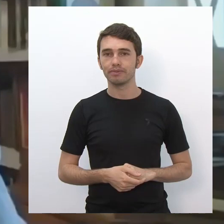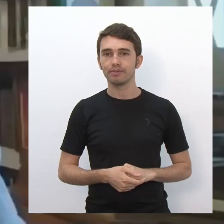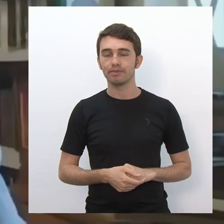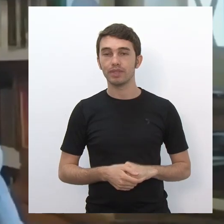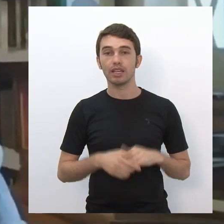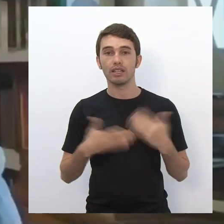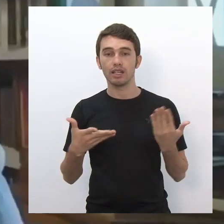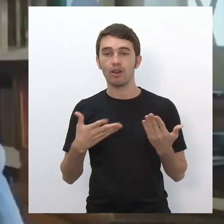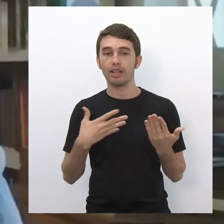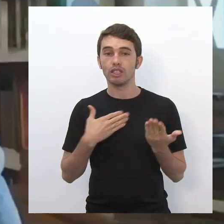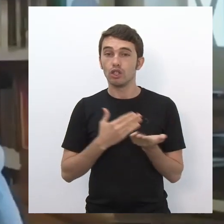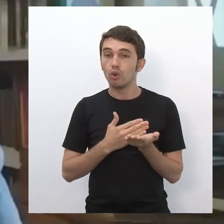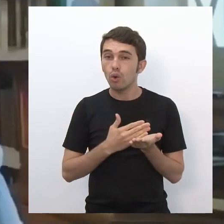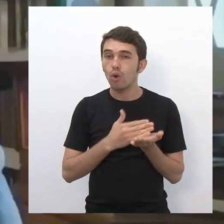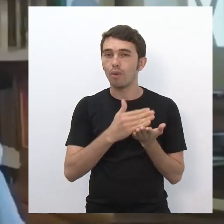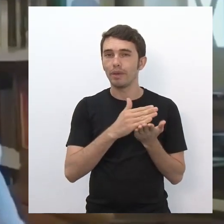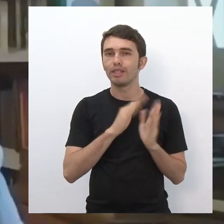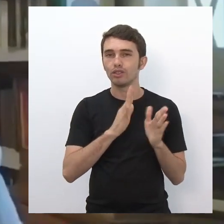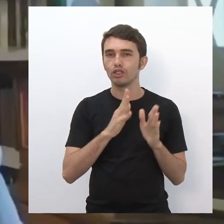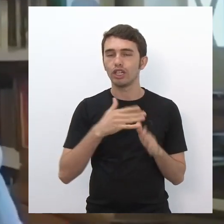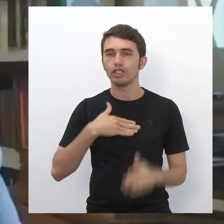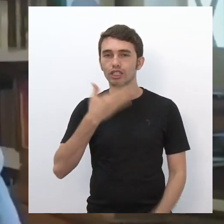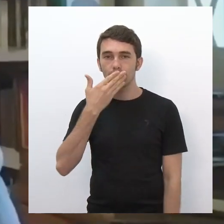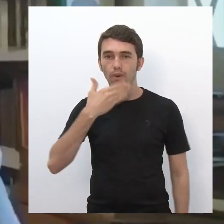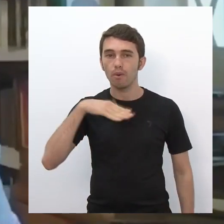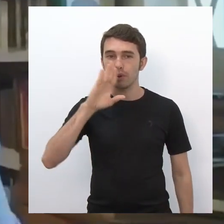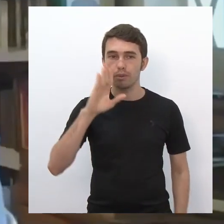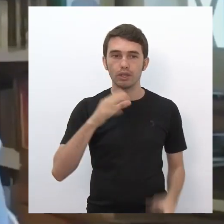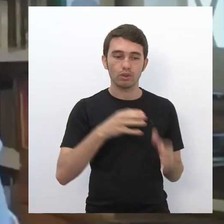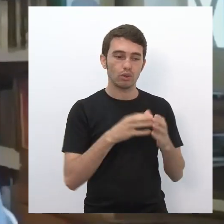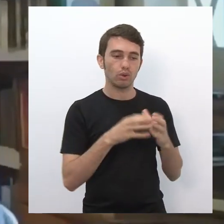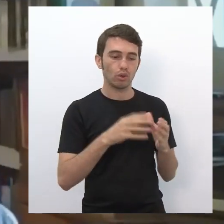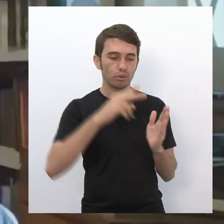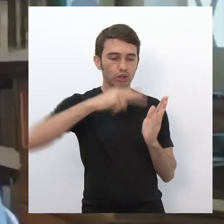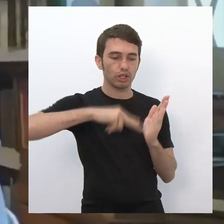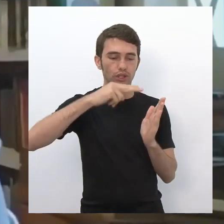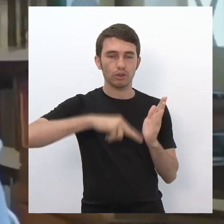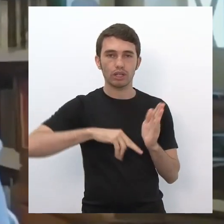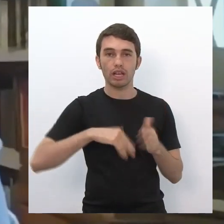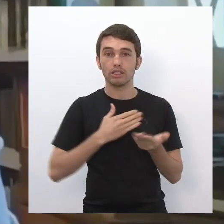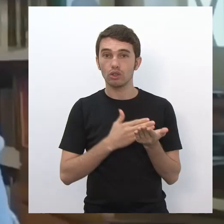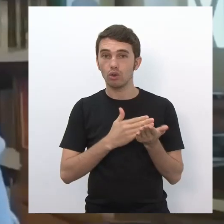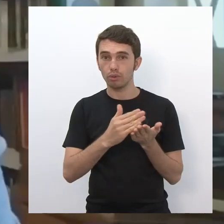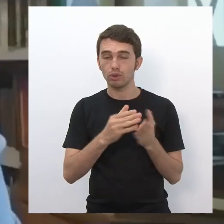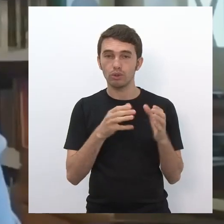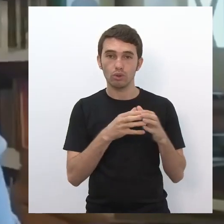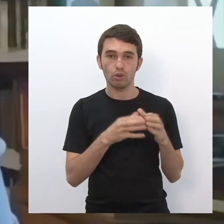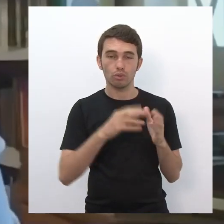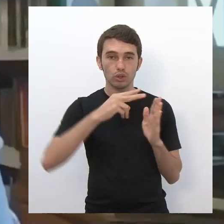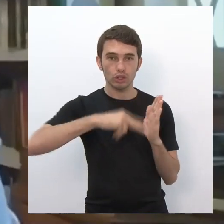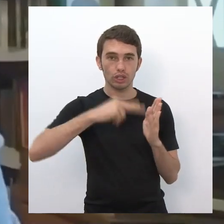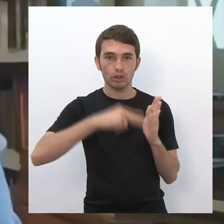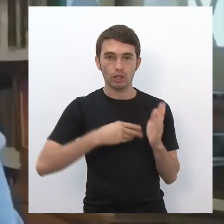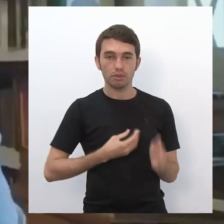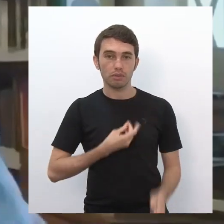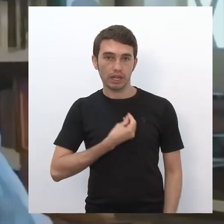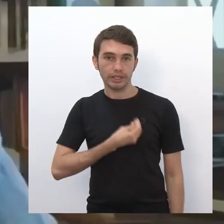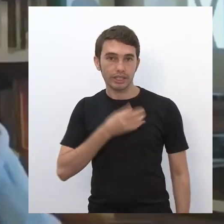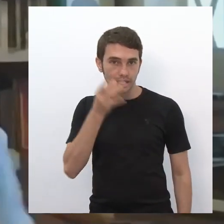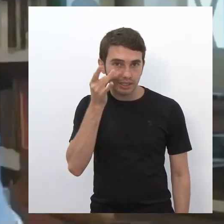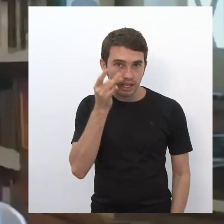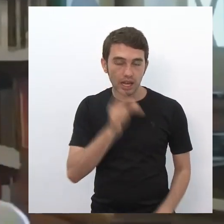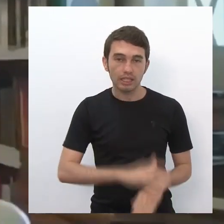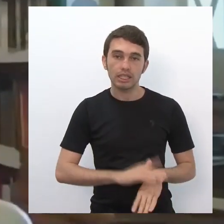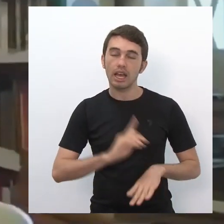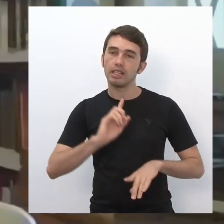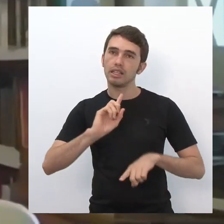Então, a gente, desde o início, tinha esse compromisso com clubes de leitura. Nós começamos com clubes de leitura presenciais e, evidentemente,